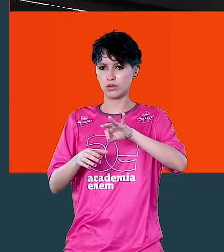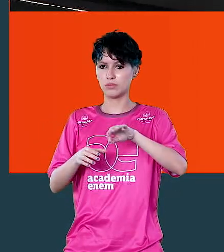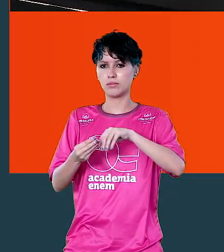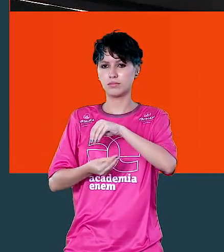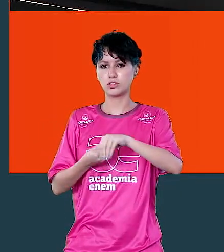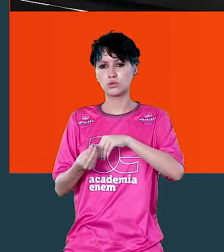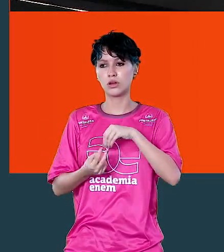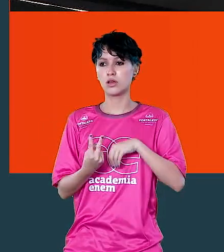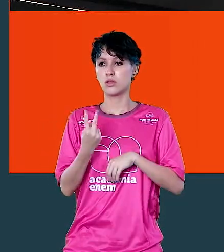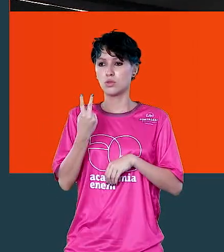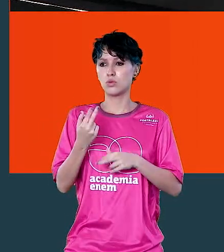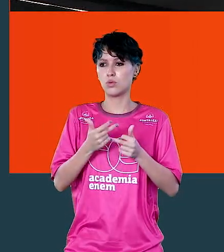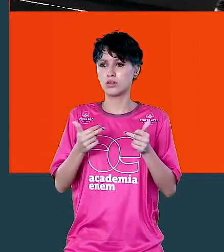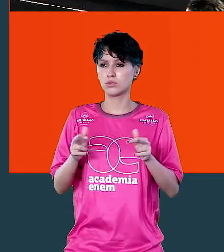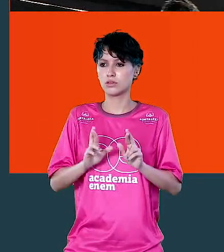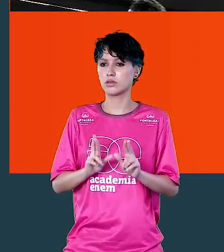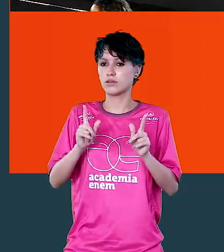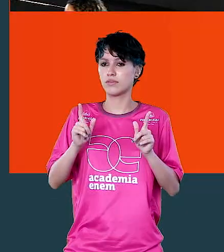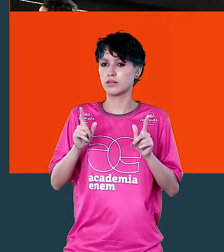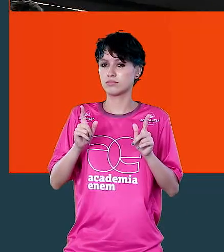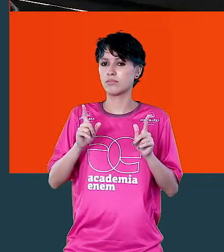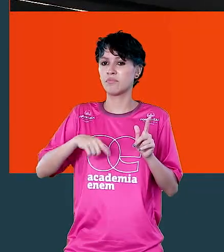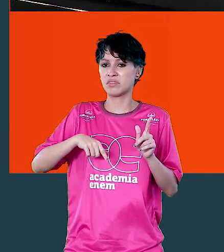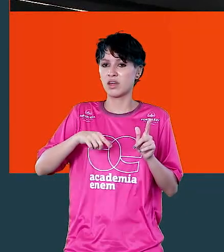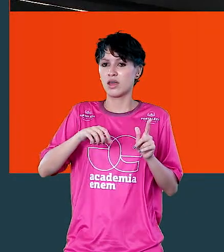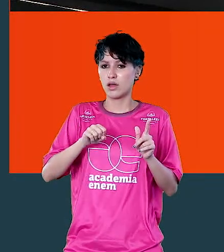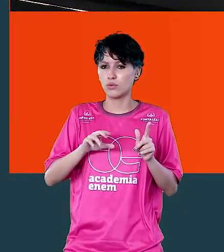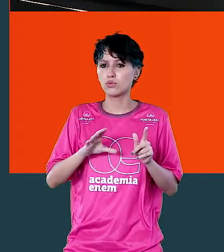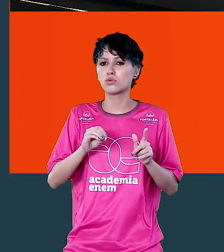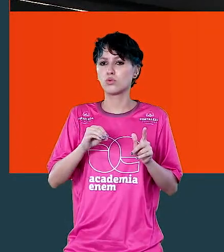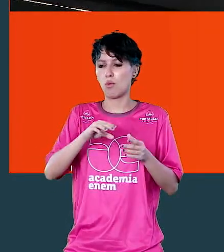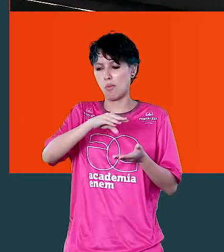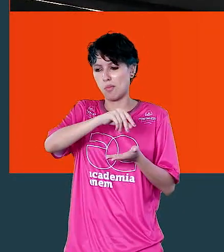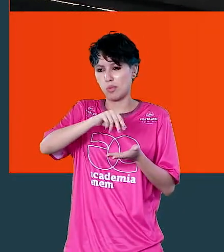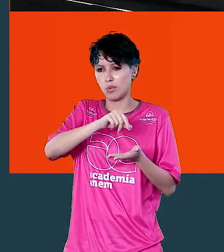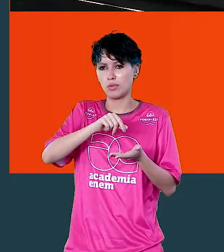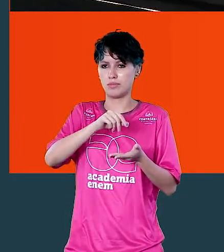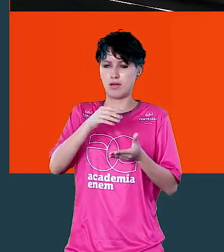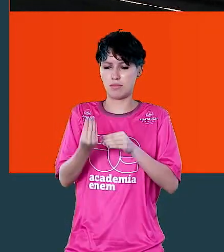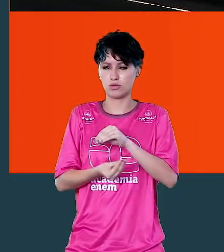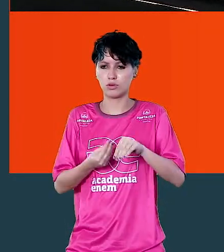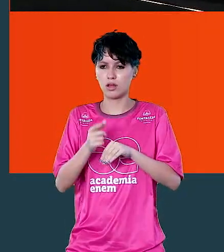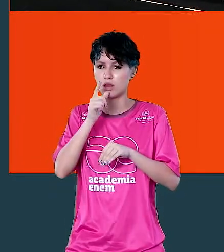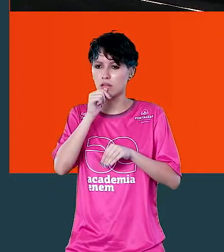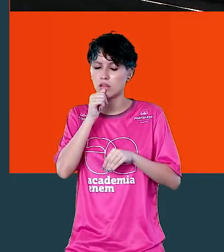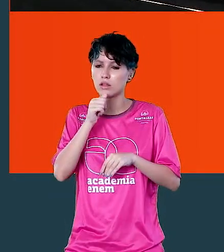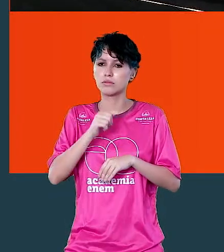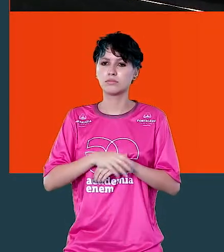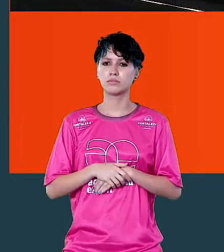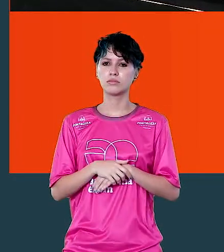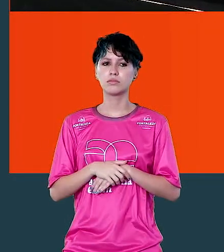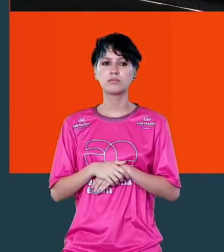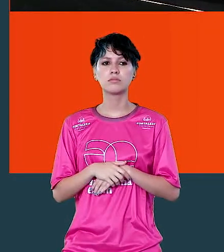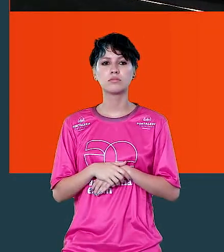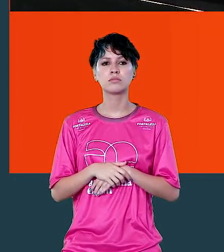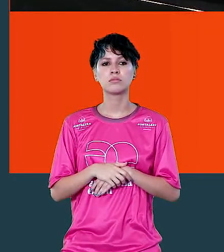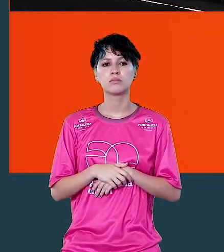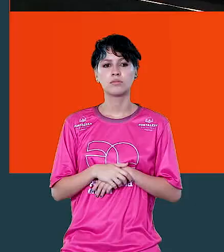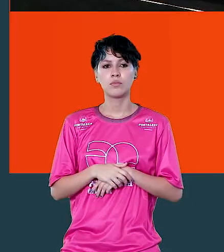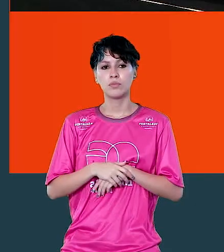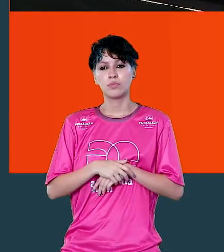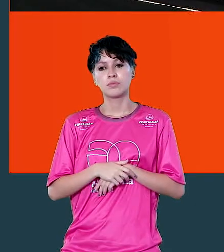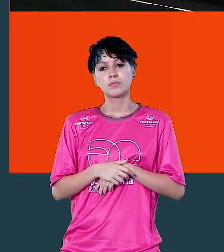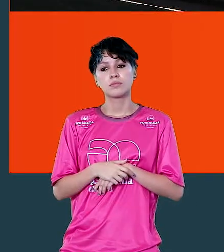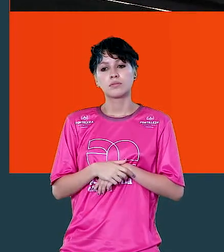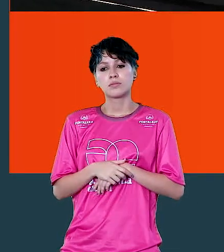coisas diferentes. É o suco instantâneo e a água. Então a gente tem duas substâncias ou compostos de